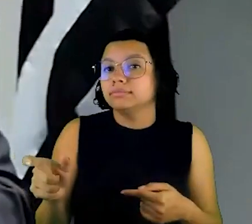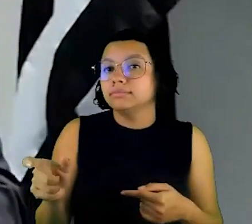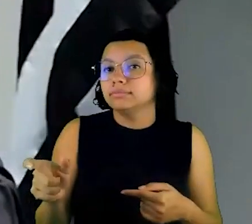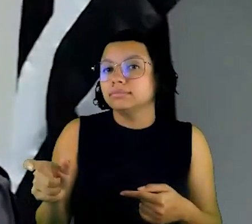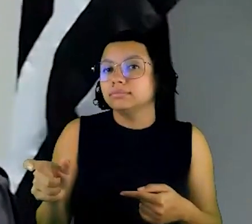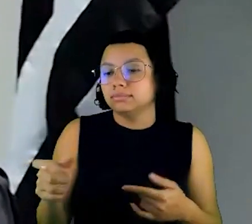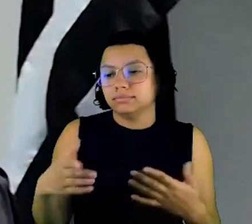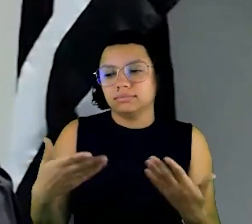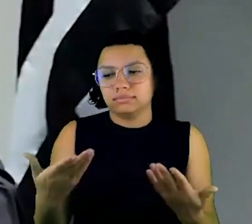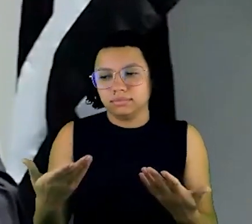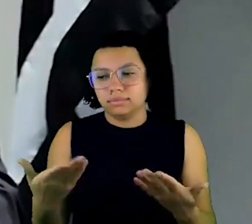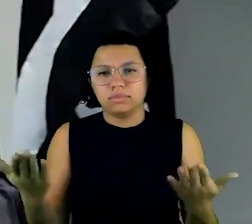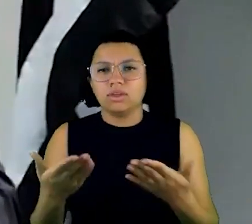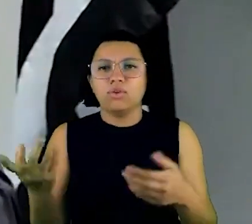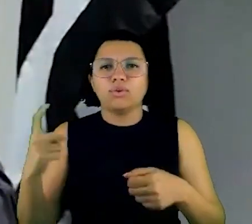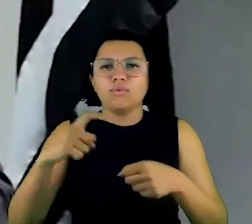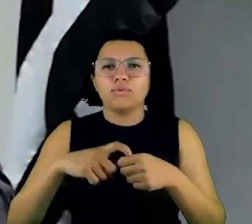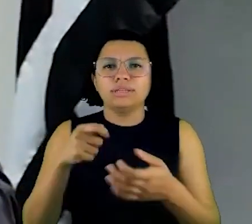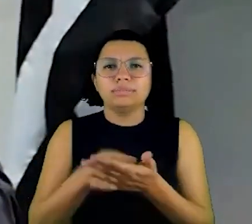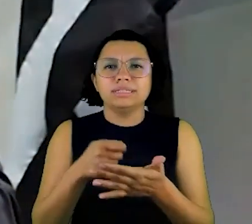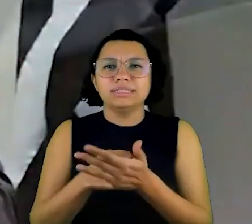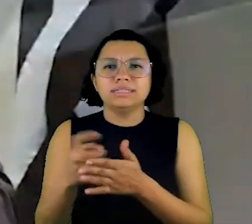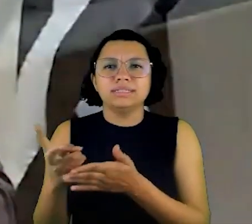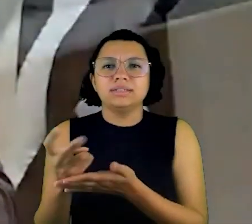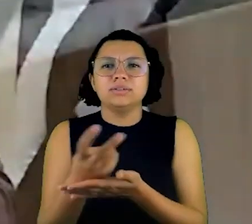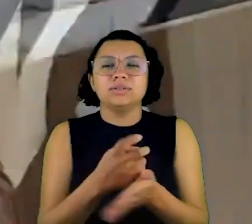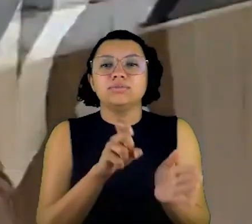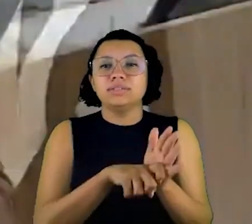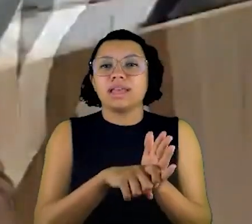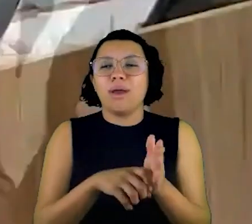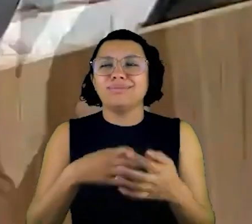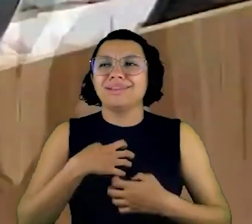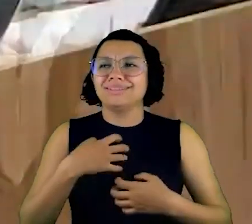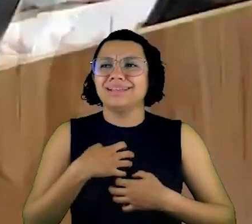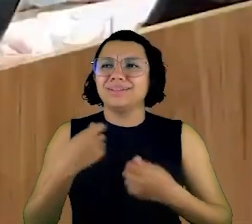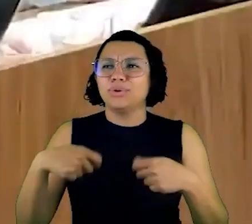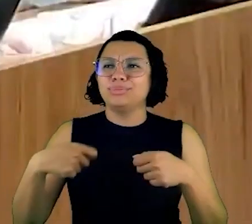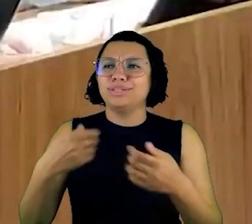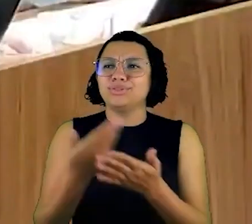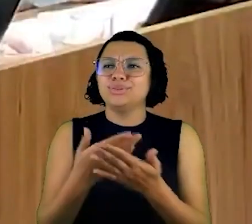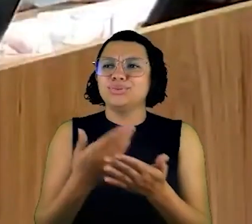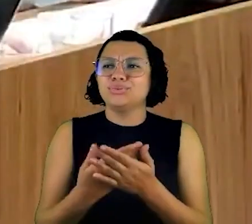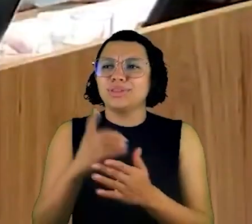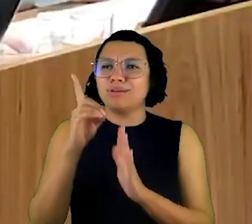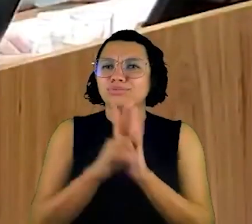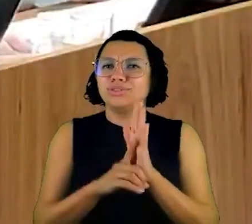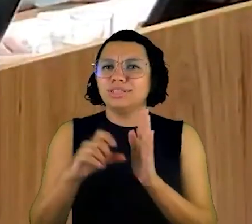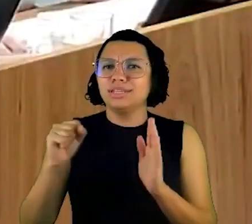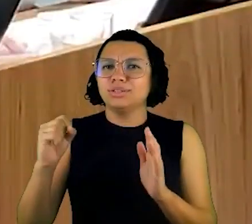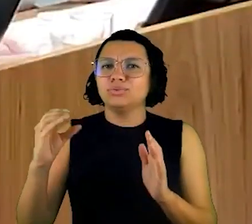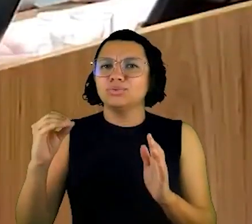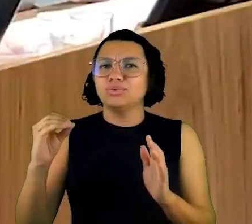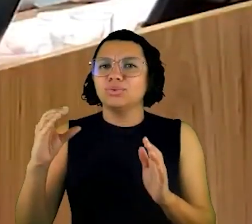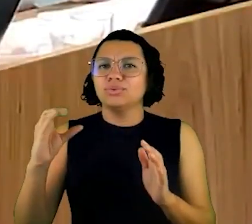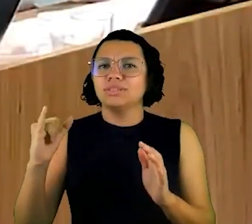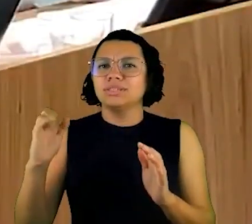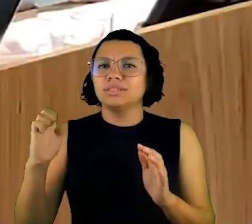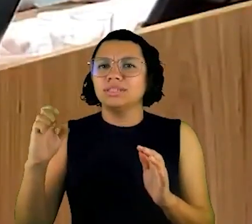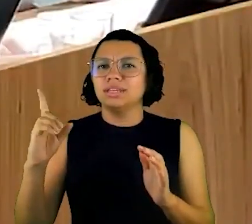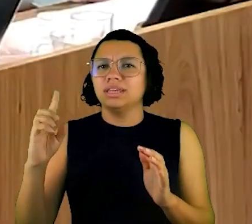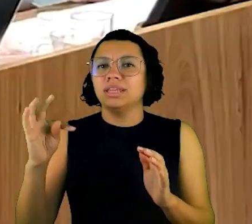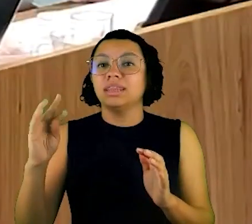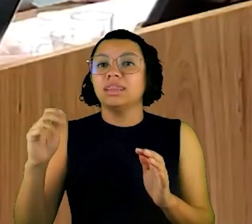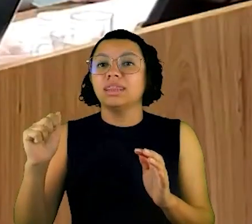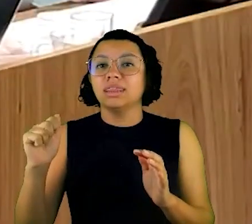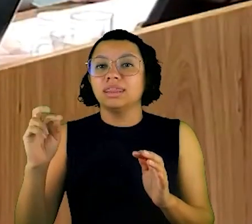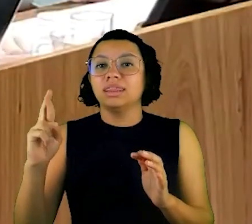voltei para a execução fiscal, eu tenho a sensação que eu tenho que estudar direito societário de novo. Porque antes